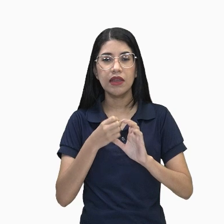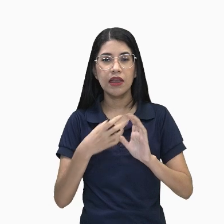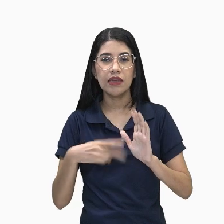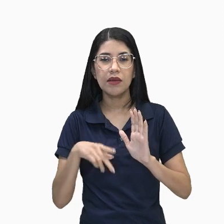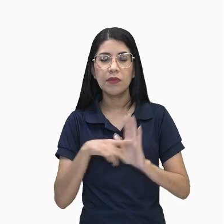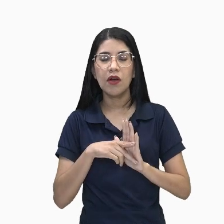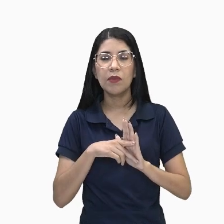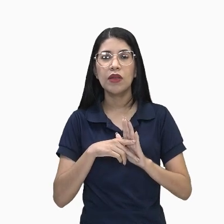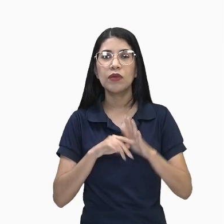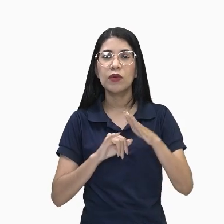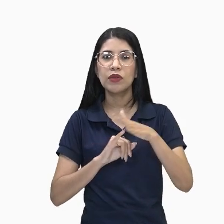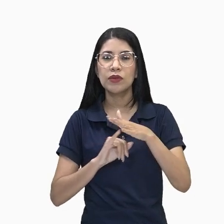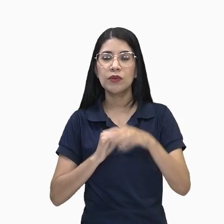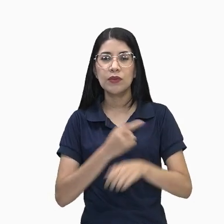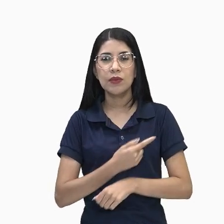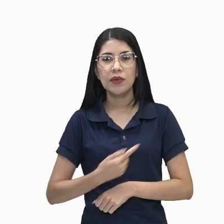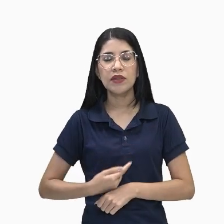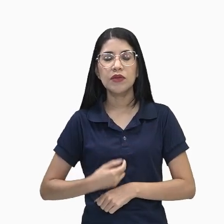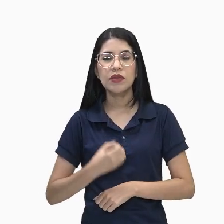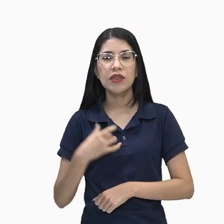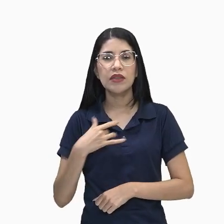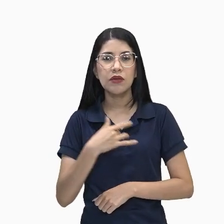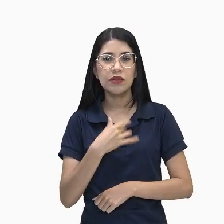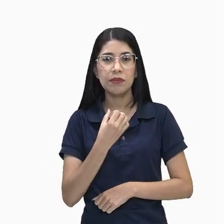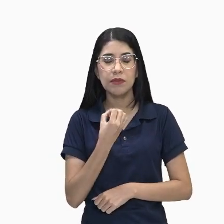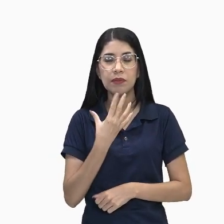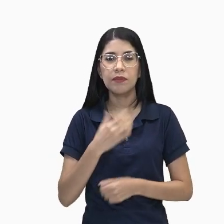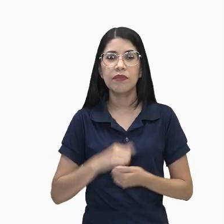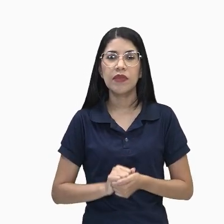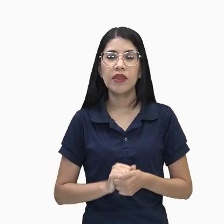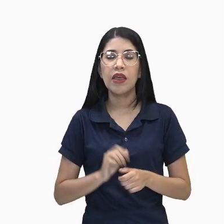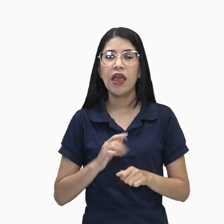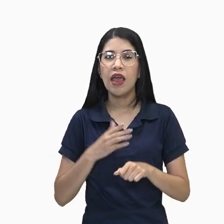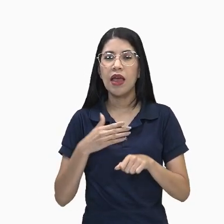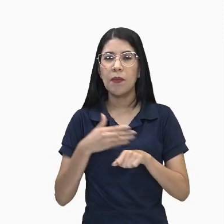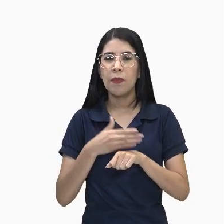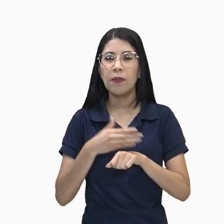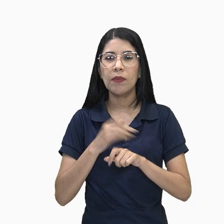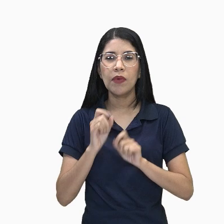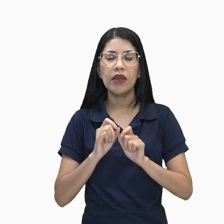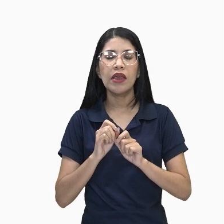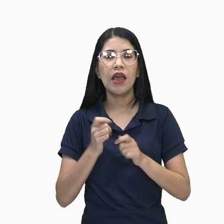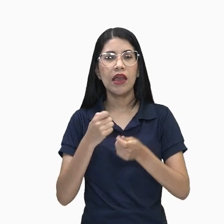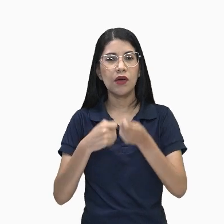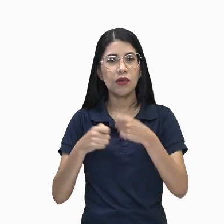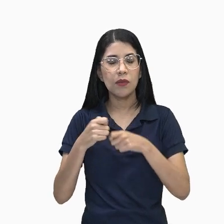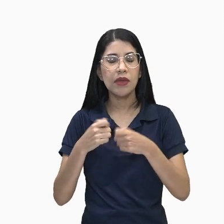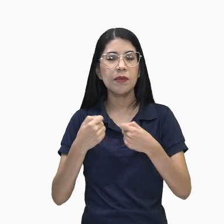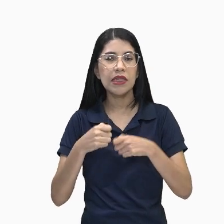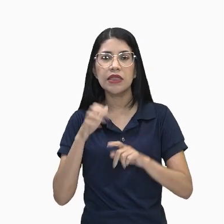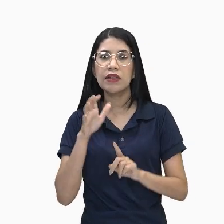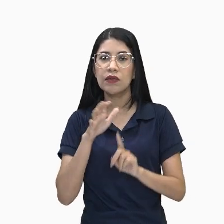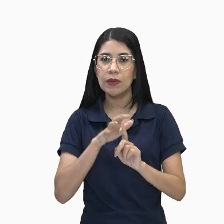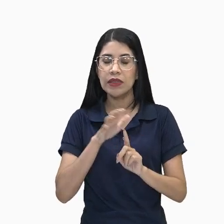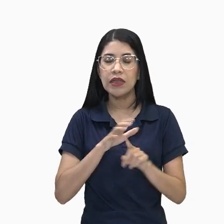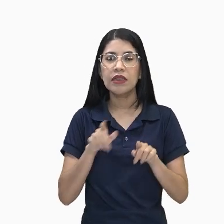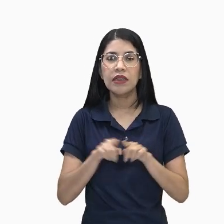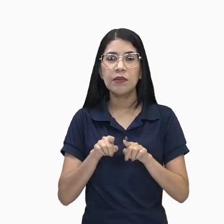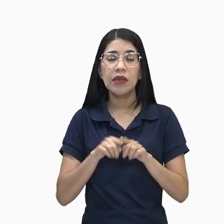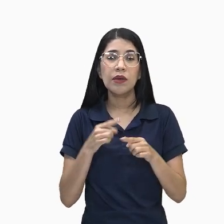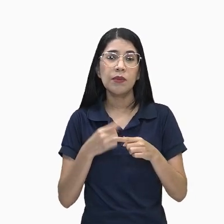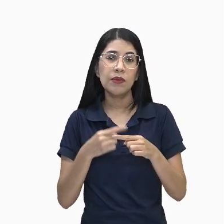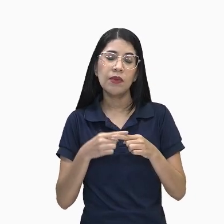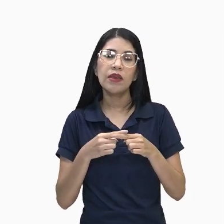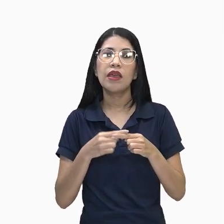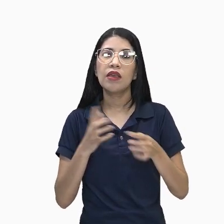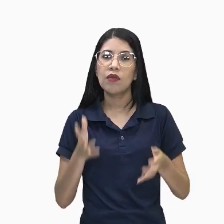de bem-estar social. Primeiro, intervenção estatal na economia. É preciso que o Estado intervenha na economia,